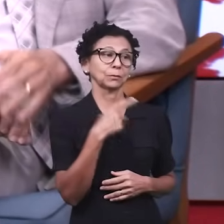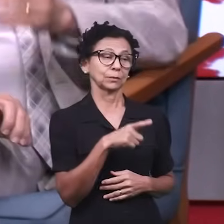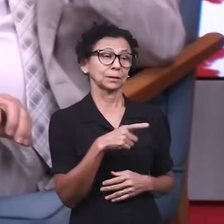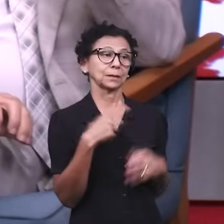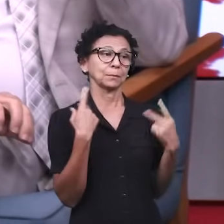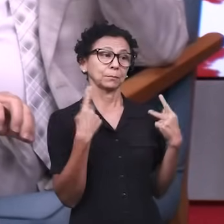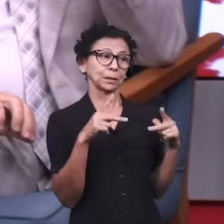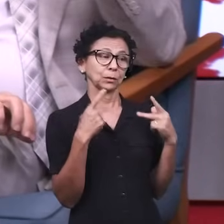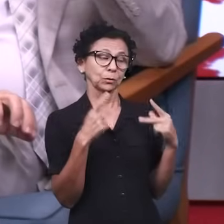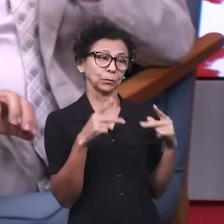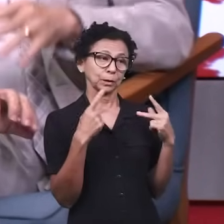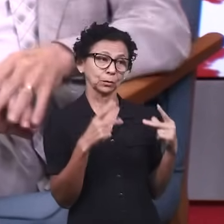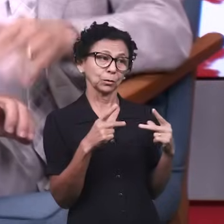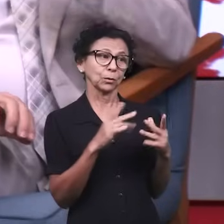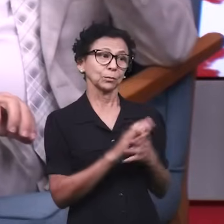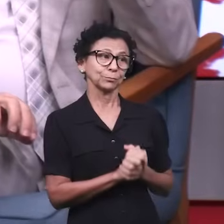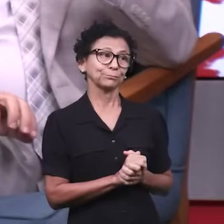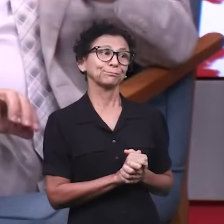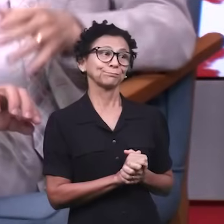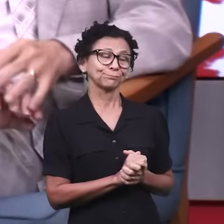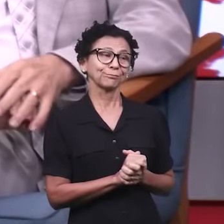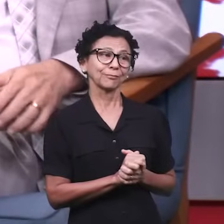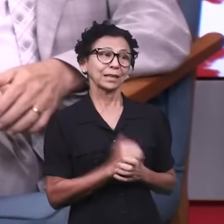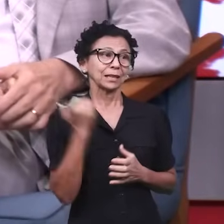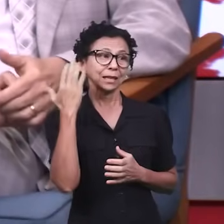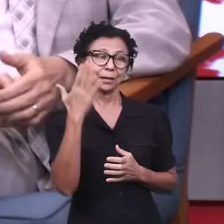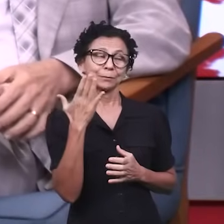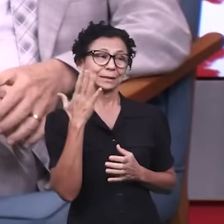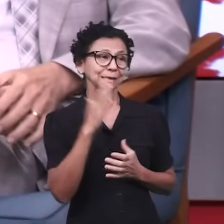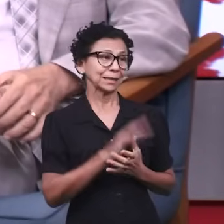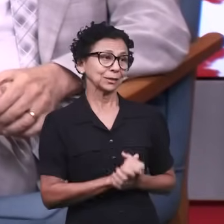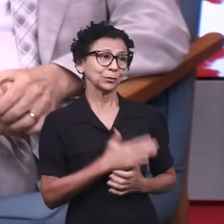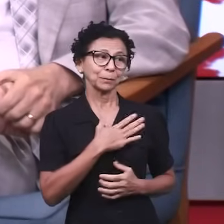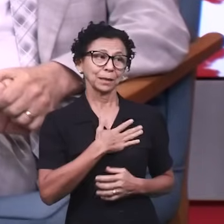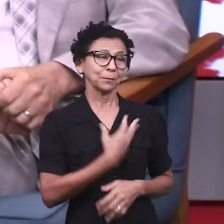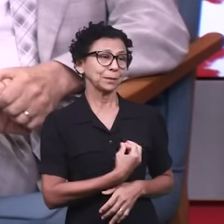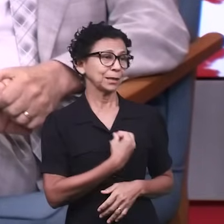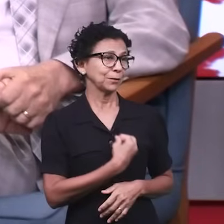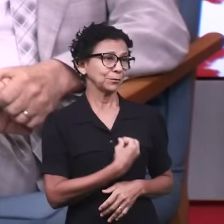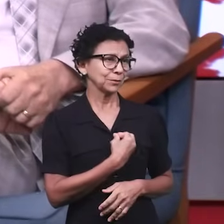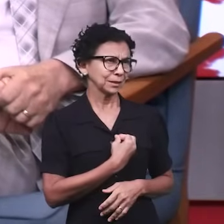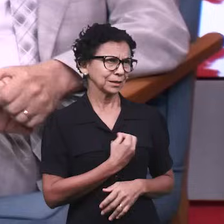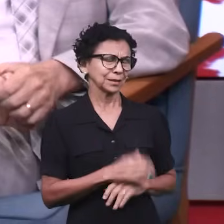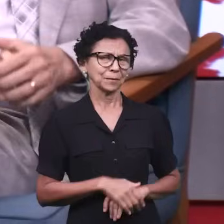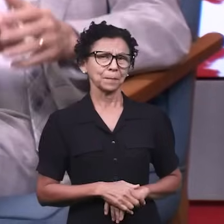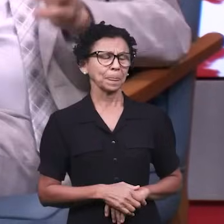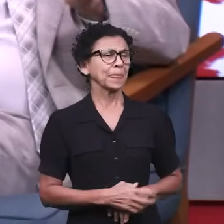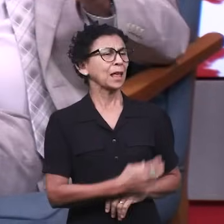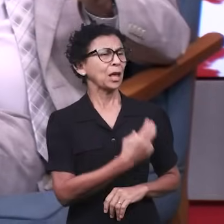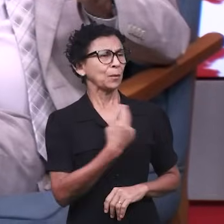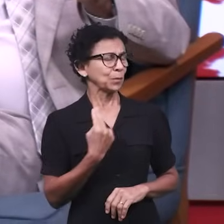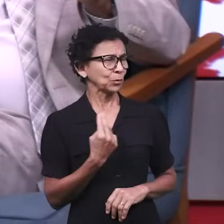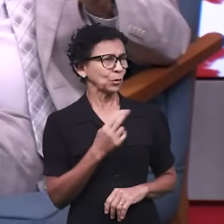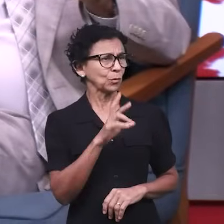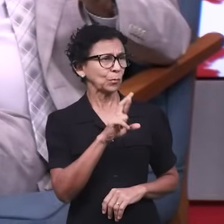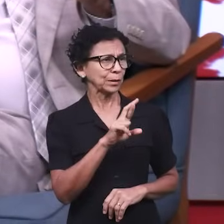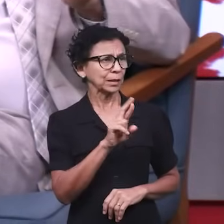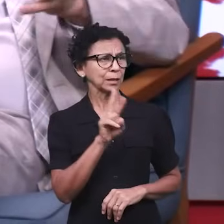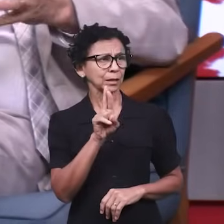morra, viva Rubem, não morra, viva Rubem, não morra. Pastor, meu nome é Rubem. E nós